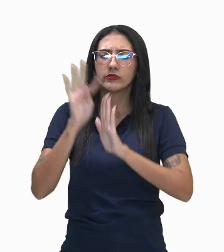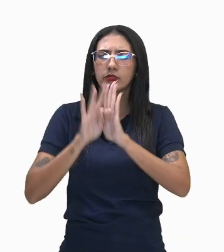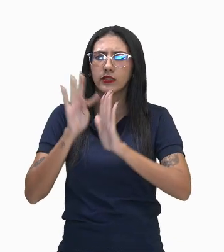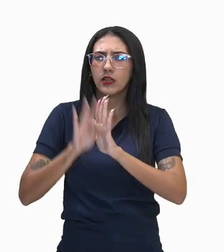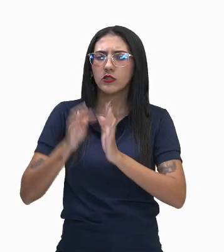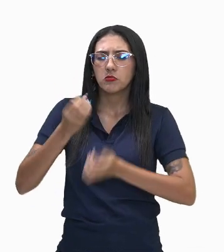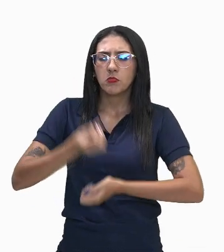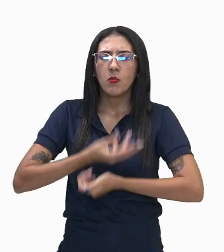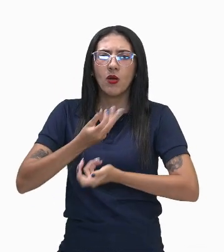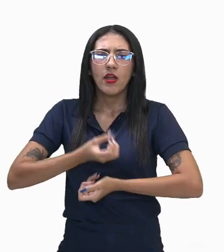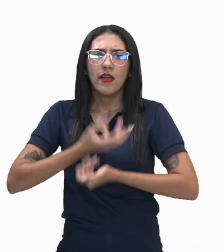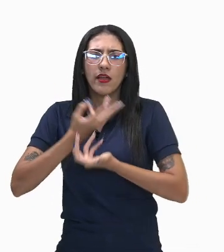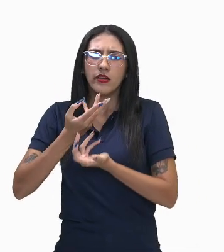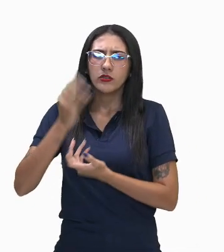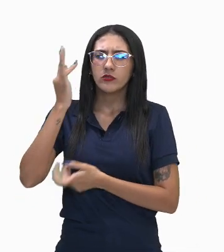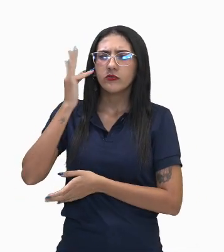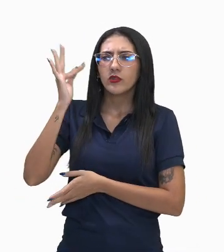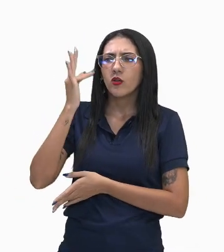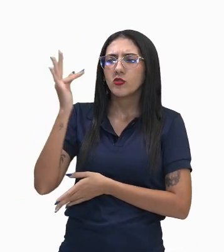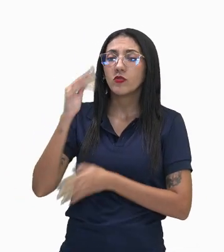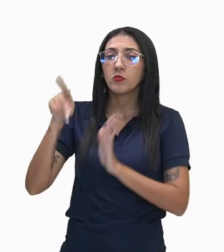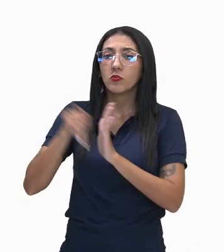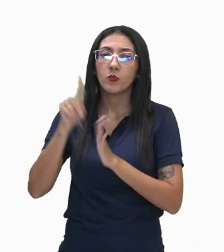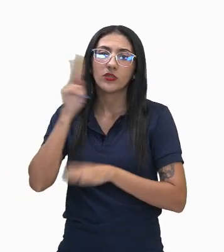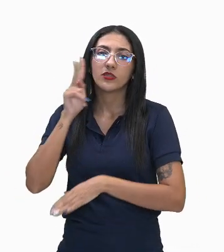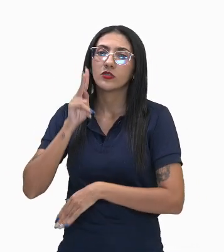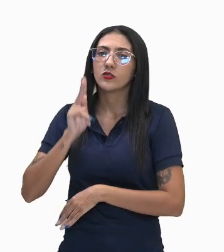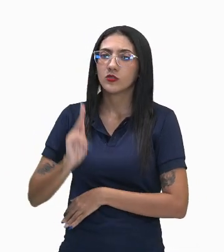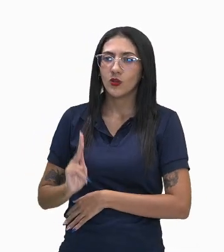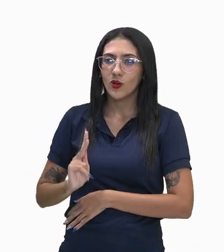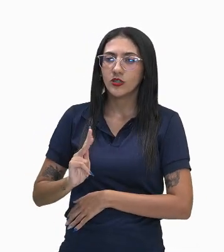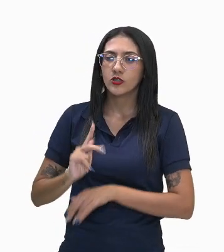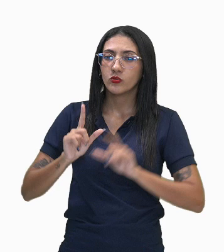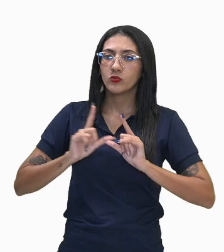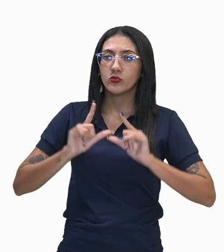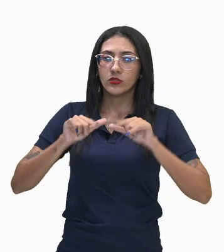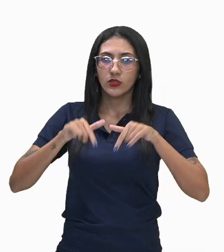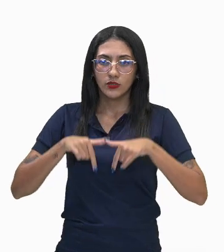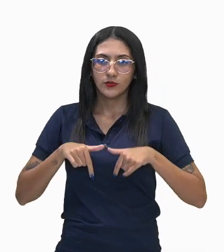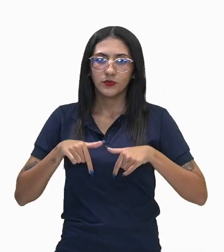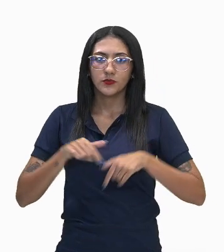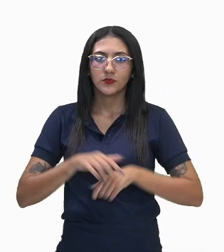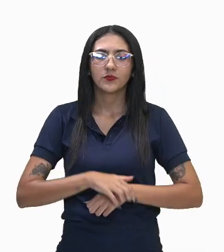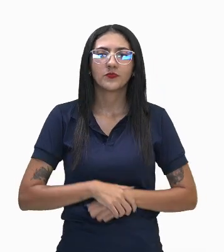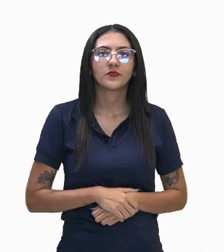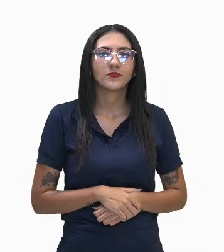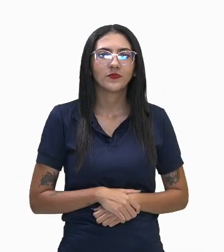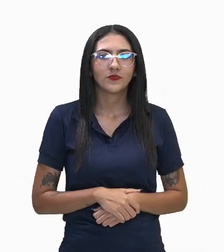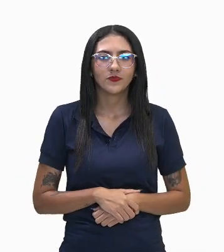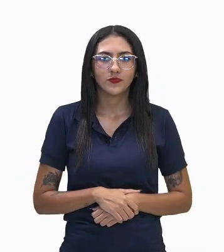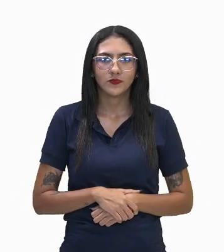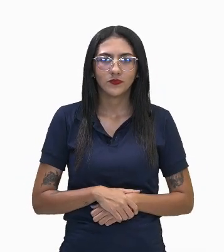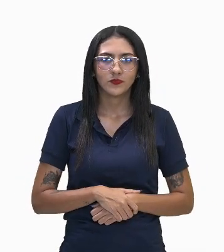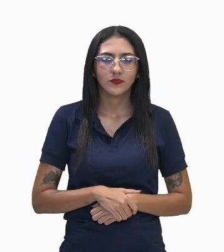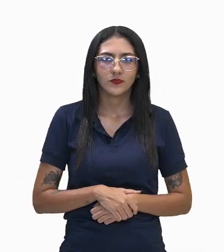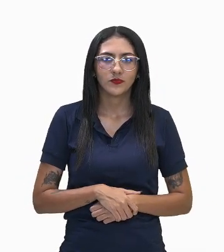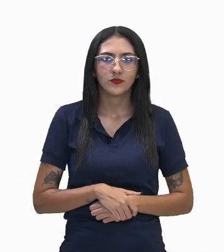poéticos, filosóficos e históricos do judaísmo e do povo de Israel, né? E